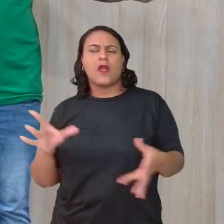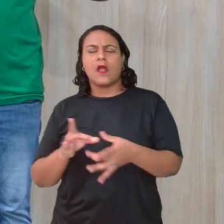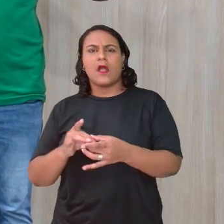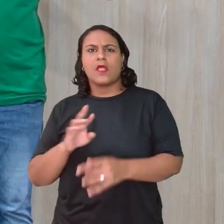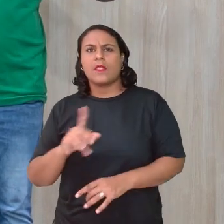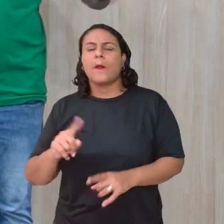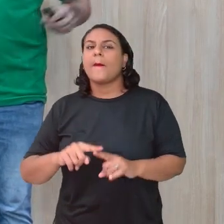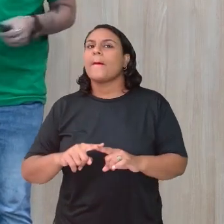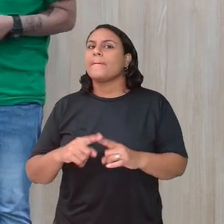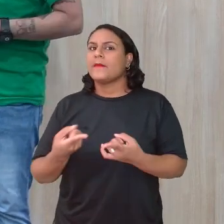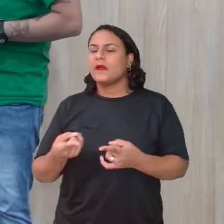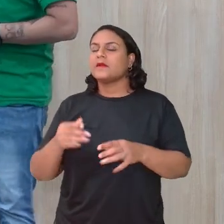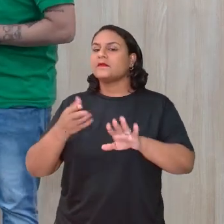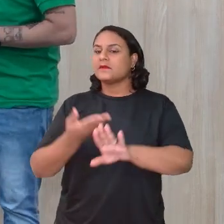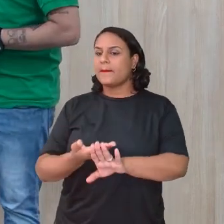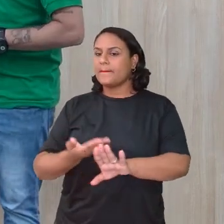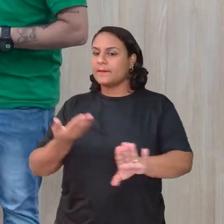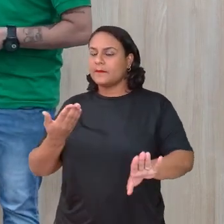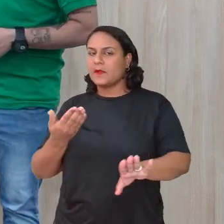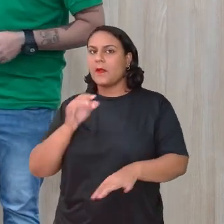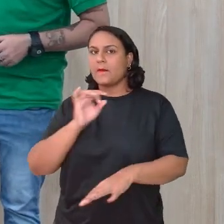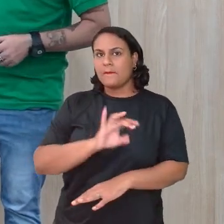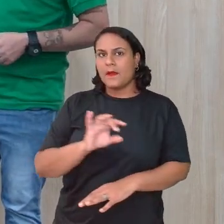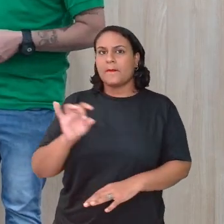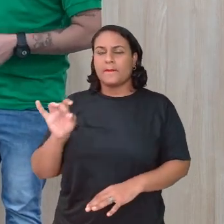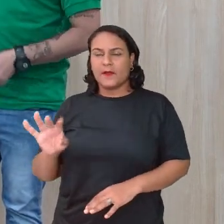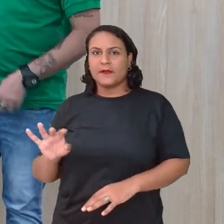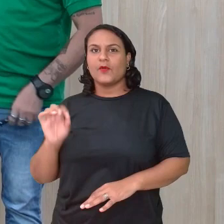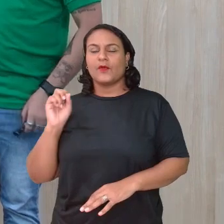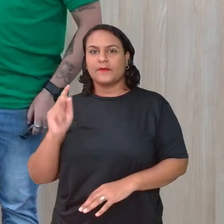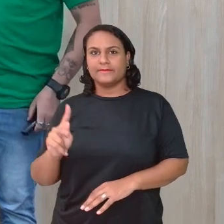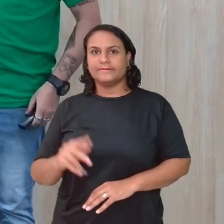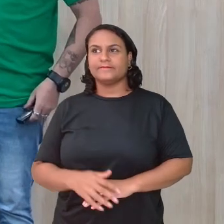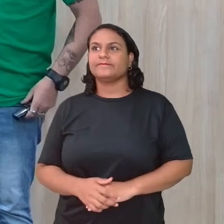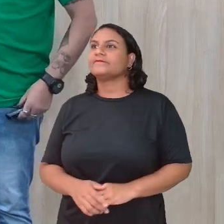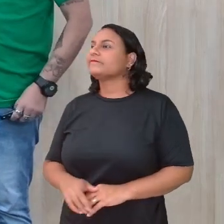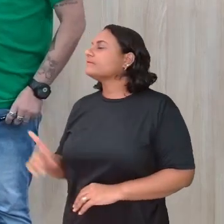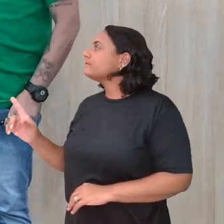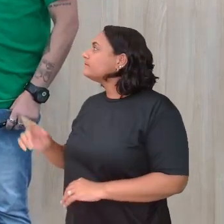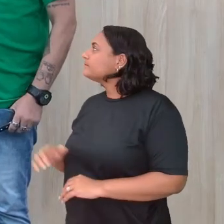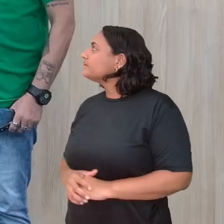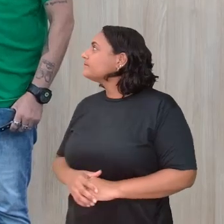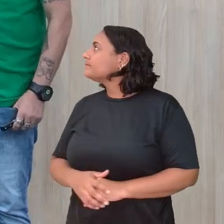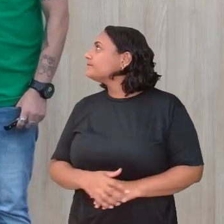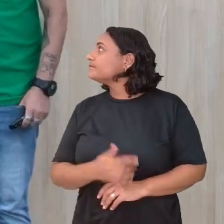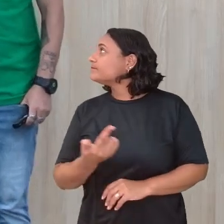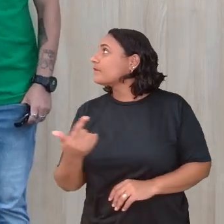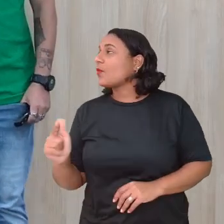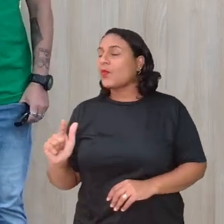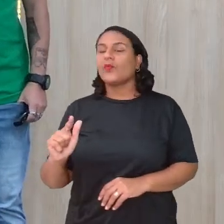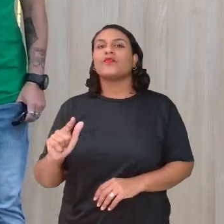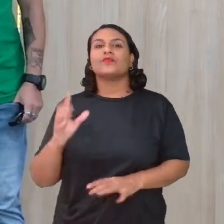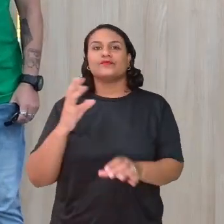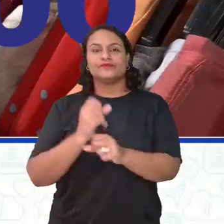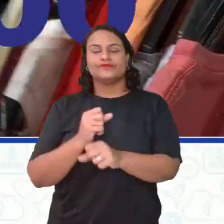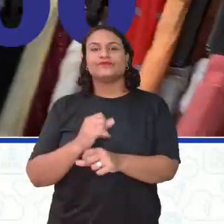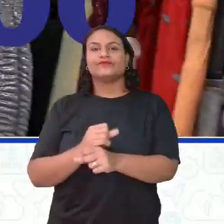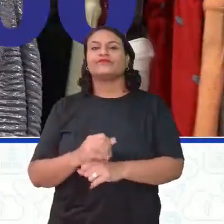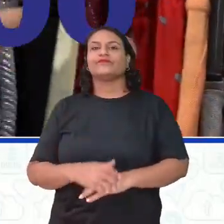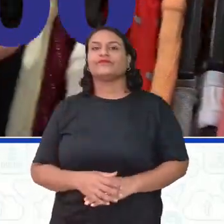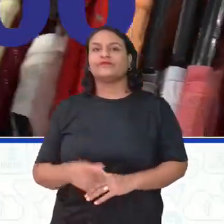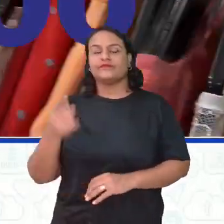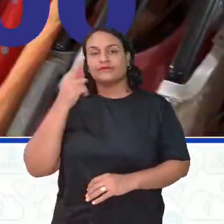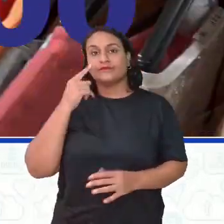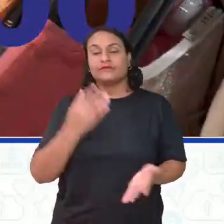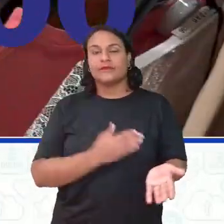mas fazendo separadamente cada uma delas, tá certo? Vejamos outra situação aqui. Quando eu disse que a gente